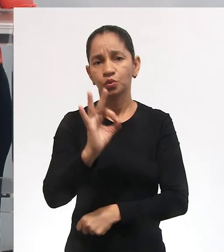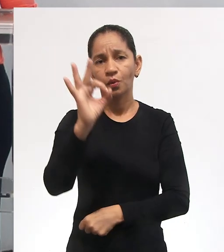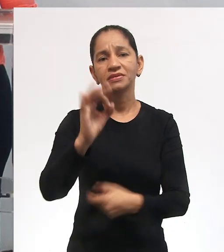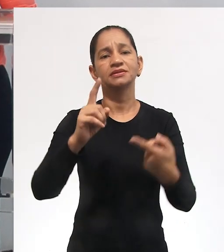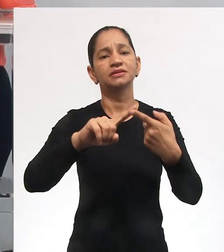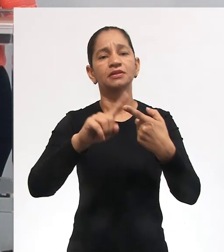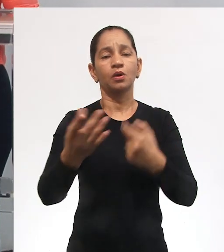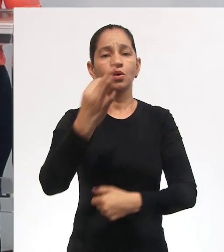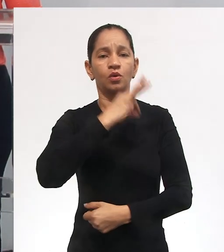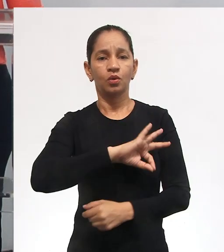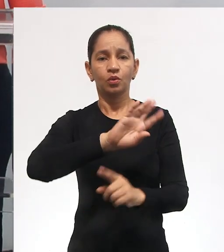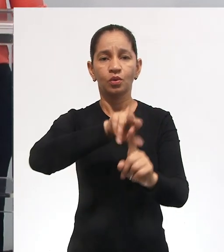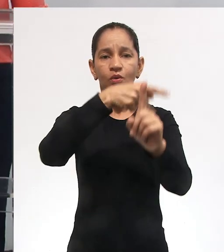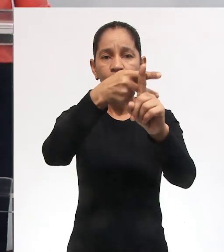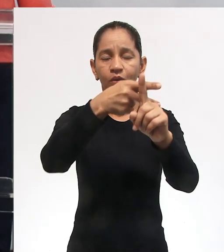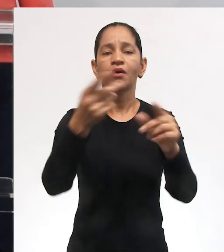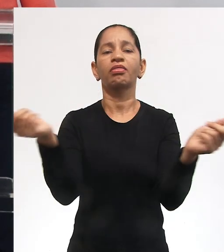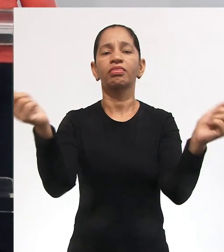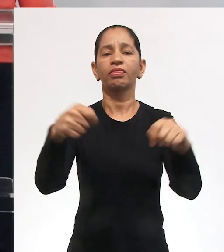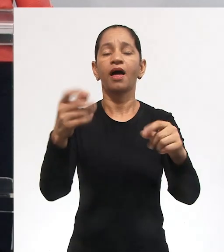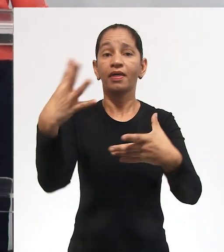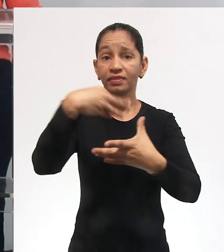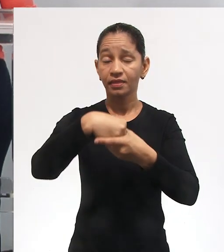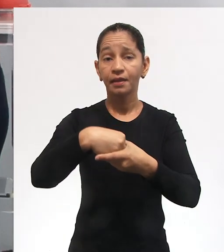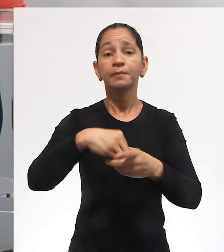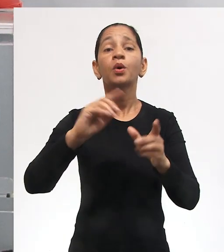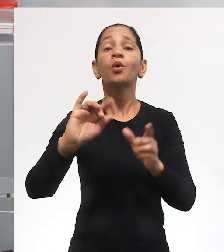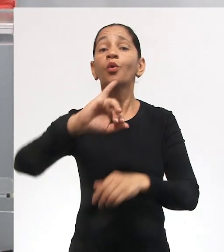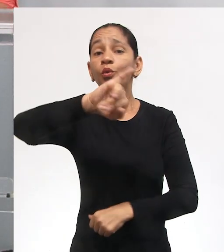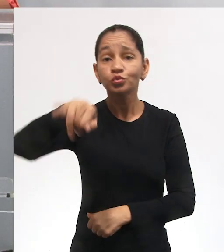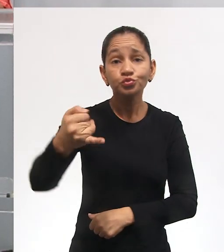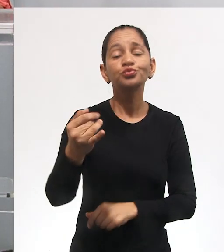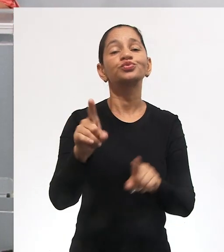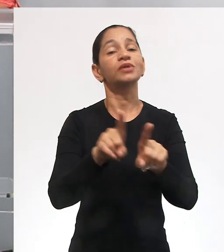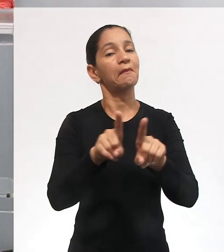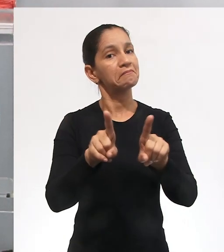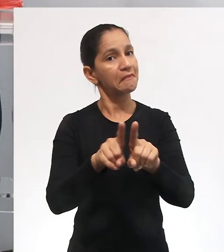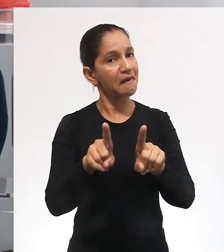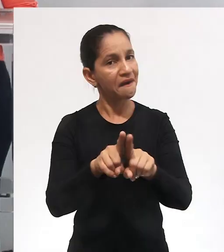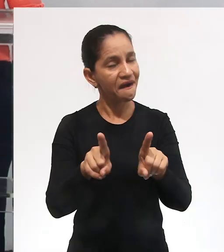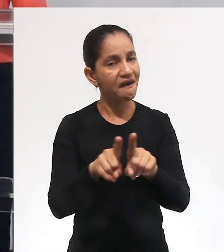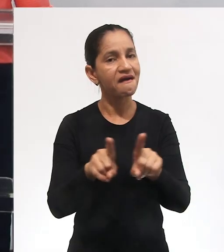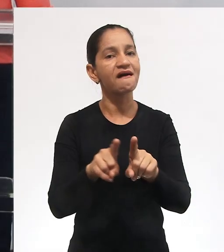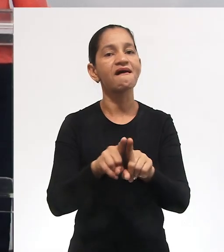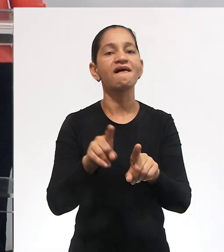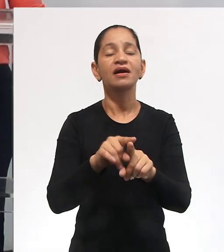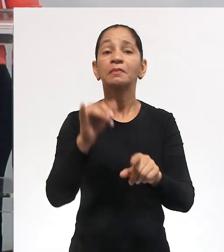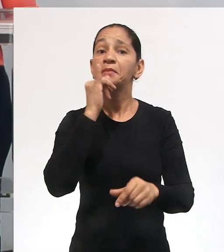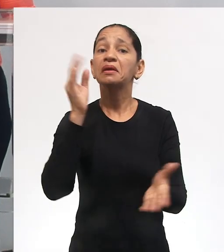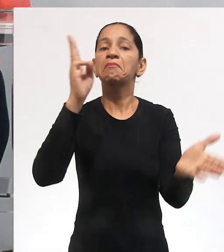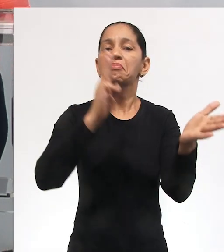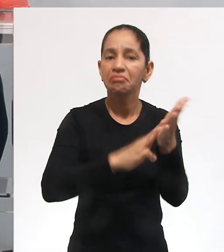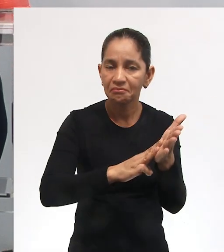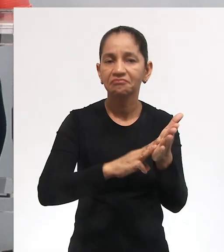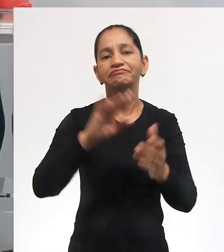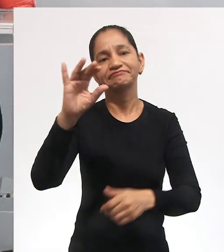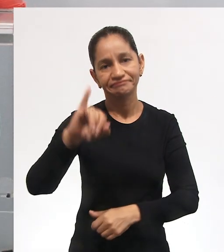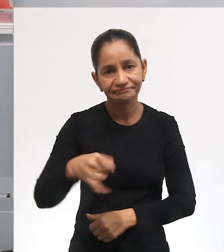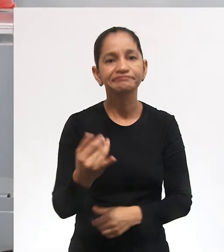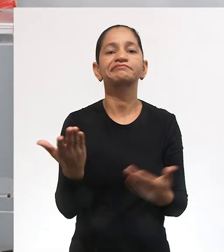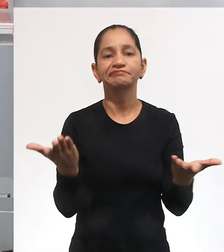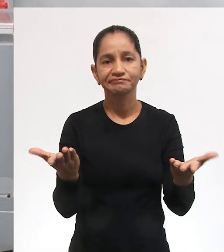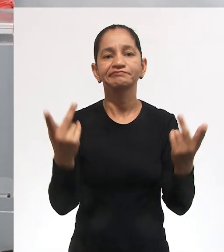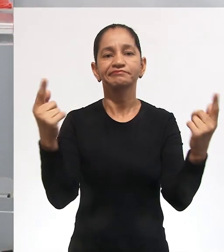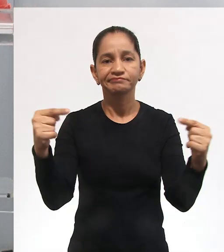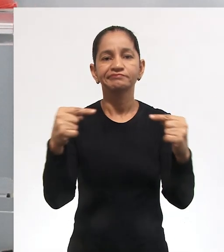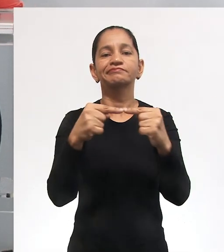de comissão, a porcentagem também ela está incluída em juros, né? Normalmente os juros, as multas, tudo é